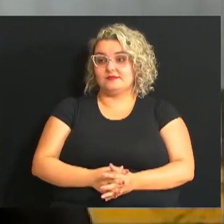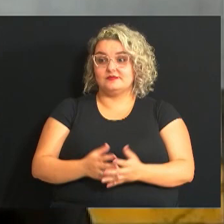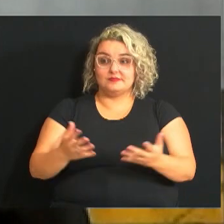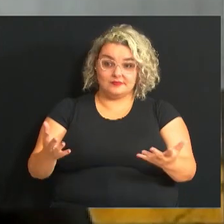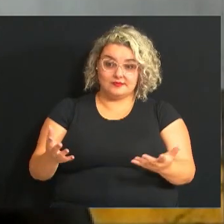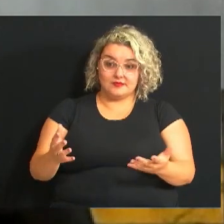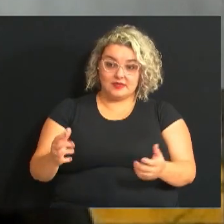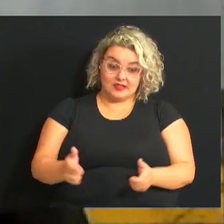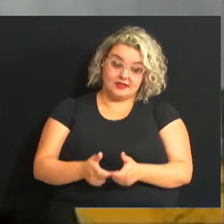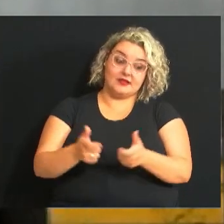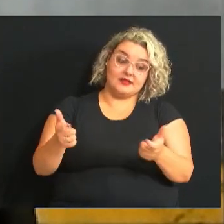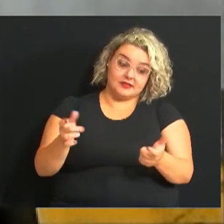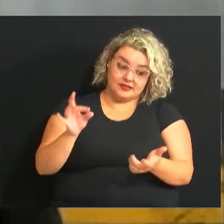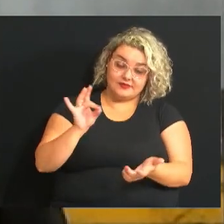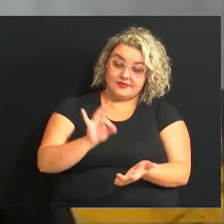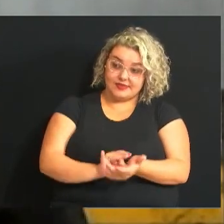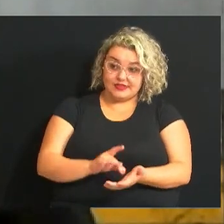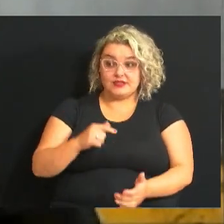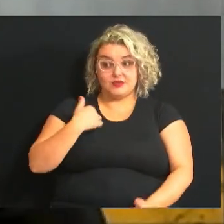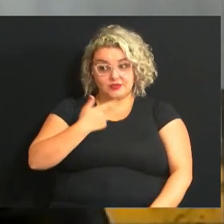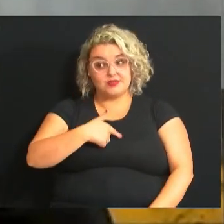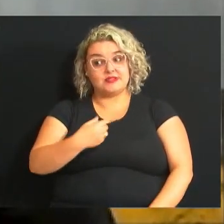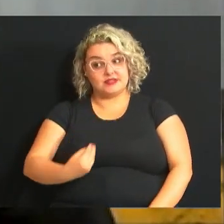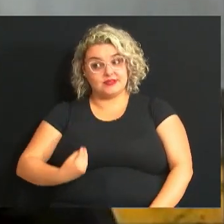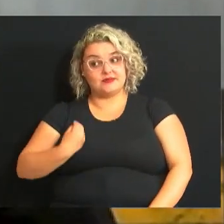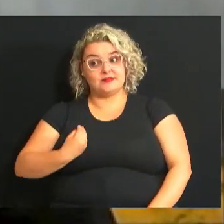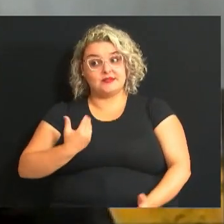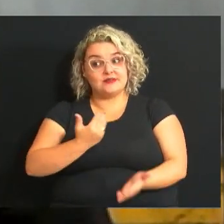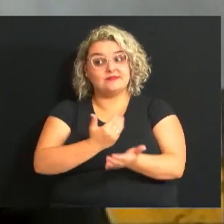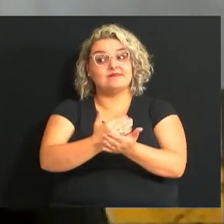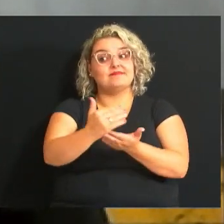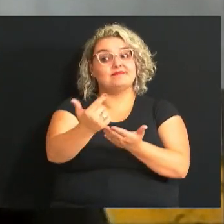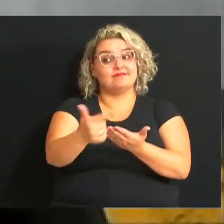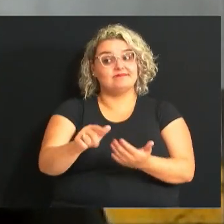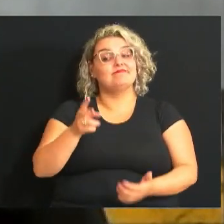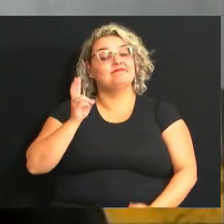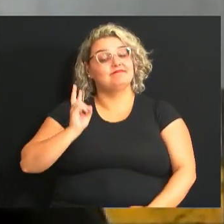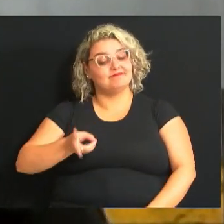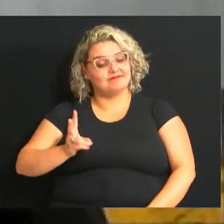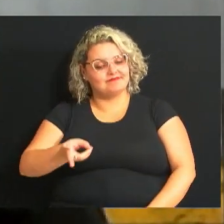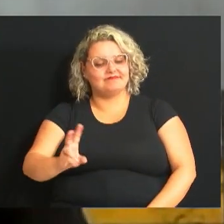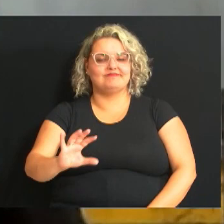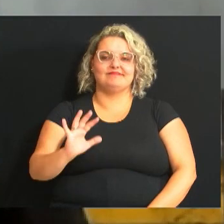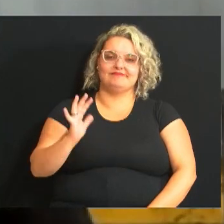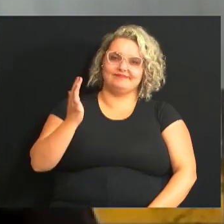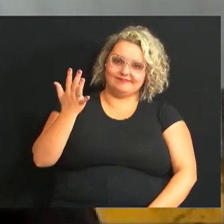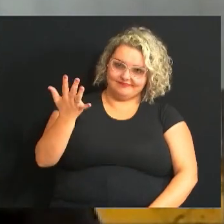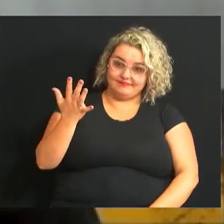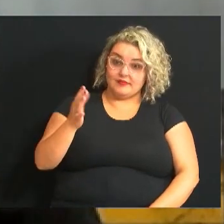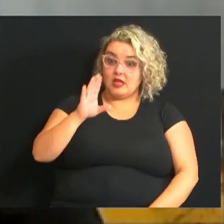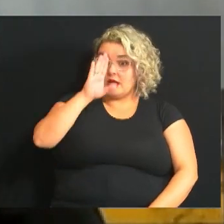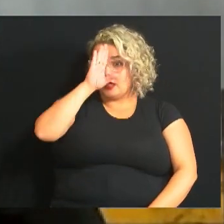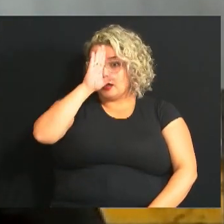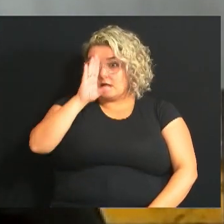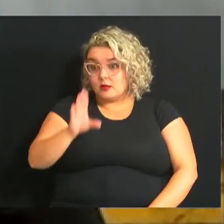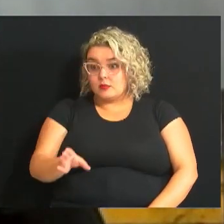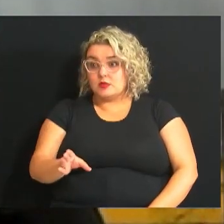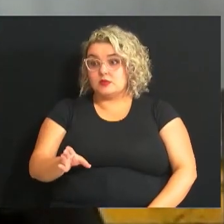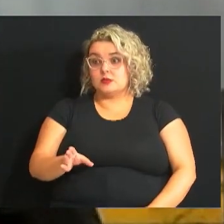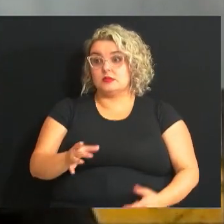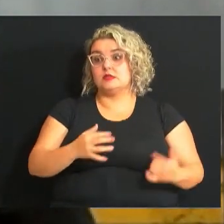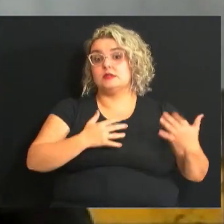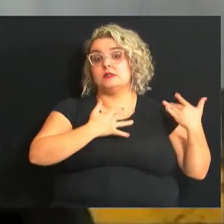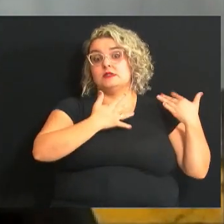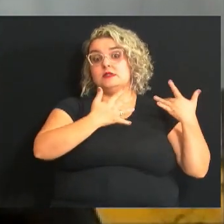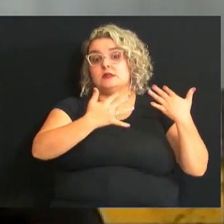é que na nossa vida, né, o recomeço ele é constante, né? E principalmente nesses últimos anos, né, o que